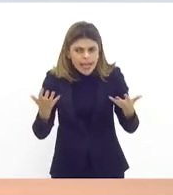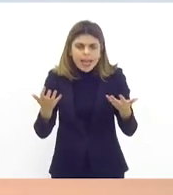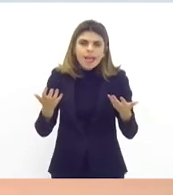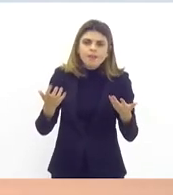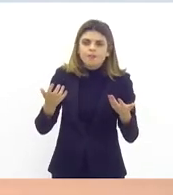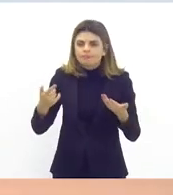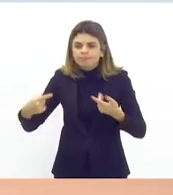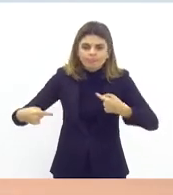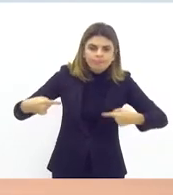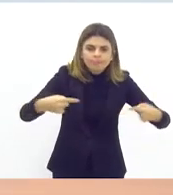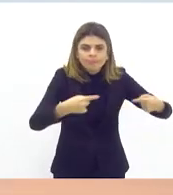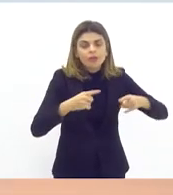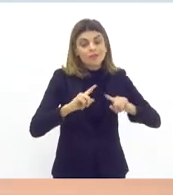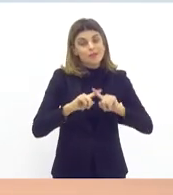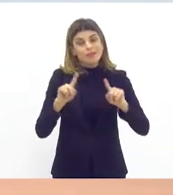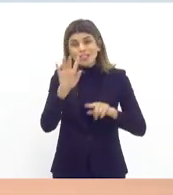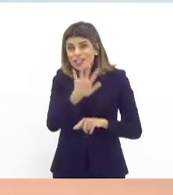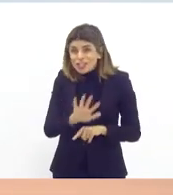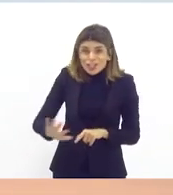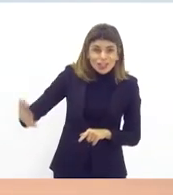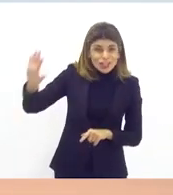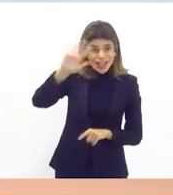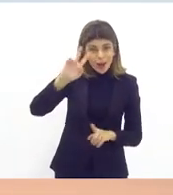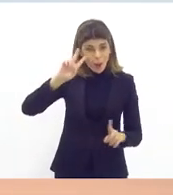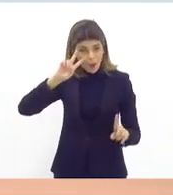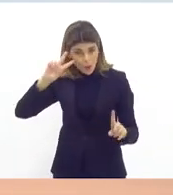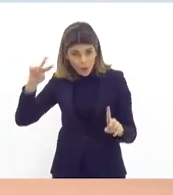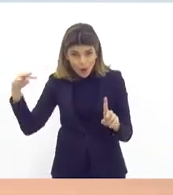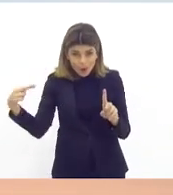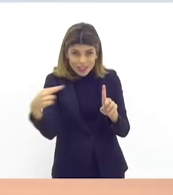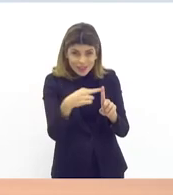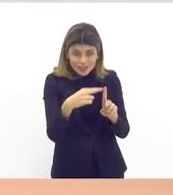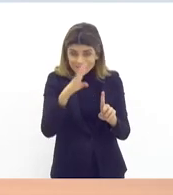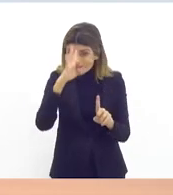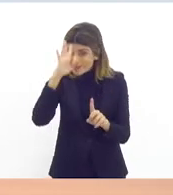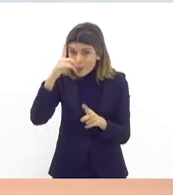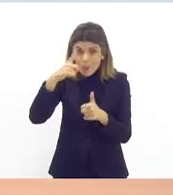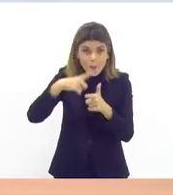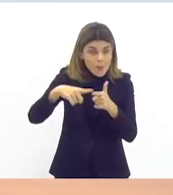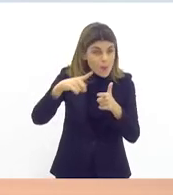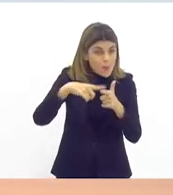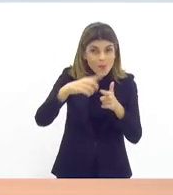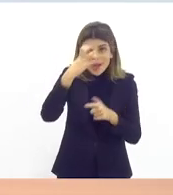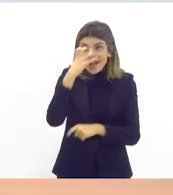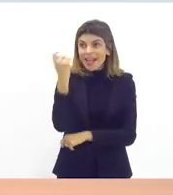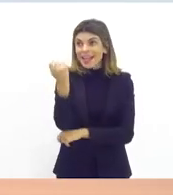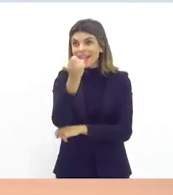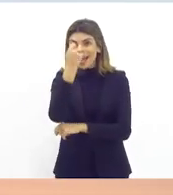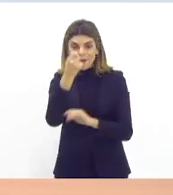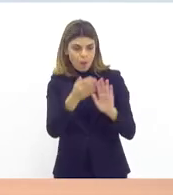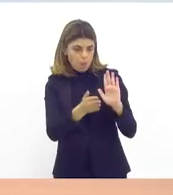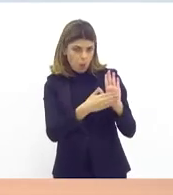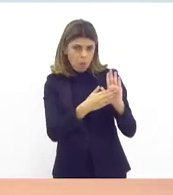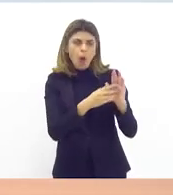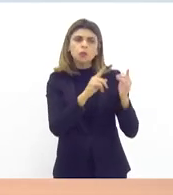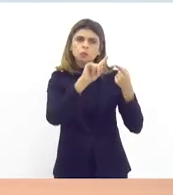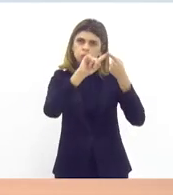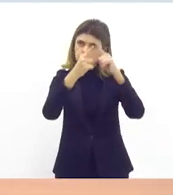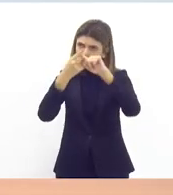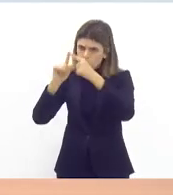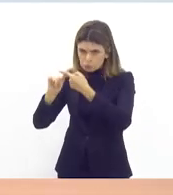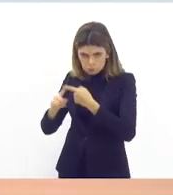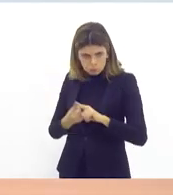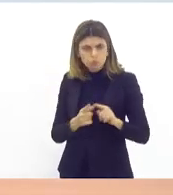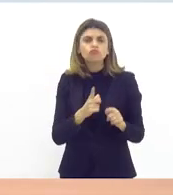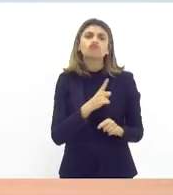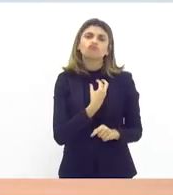geral, vamos dizer assim, do ponto de vista da espinha dorsal da proposta, eles estão alinhados. Tem um